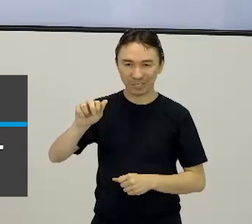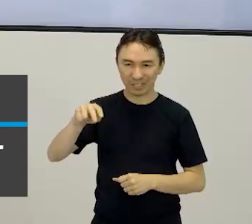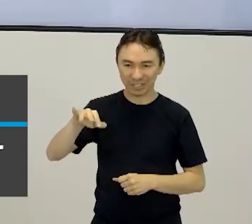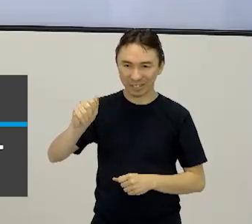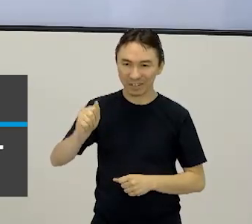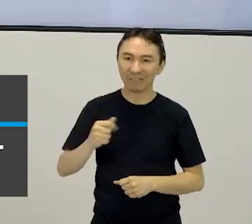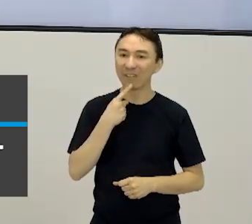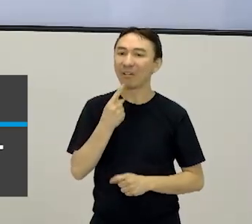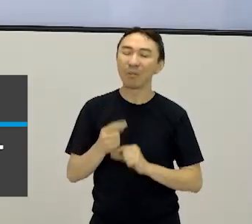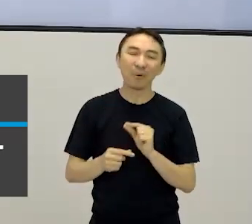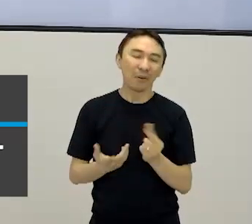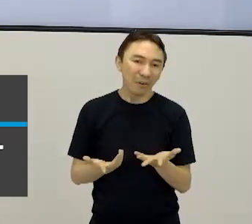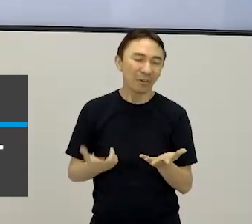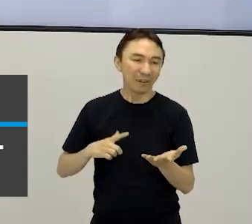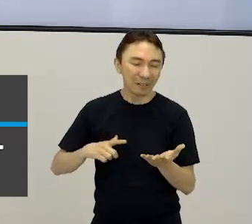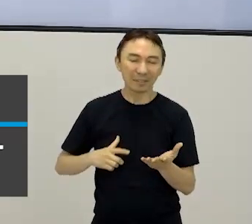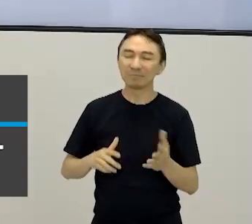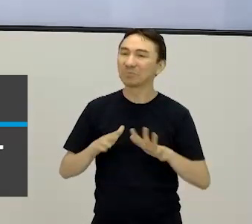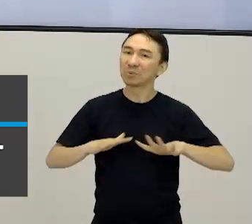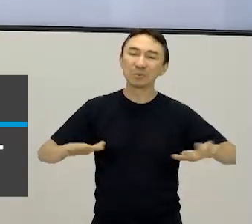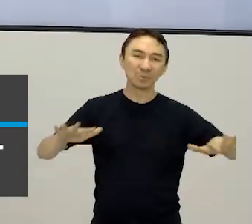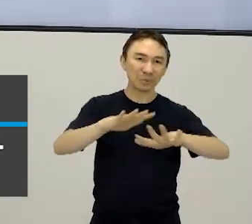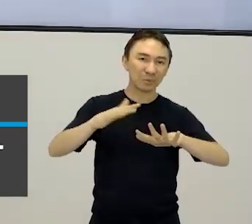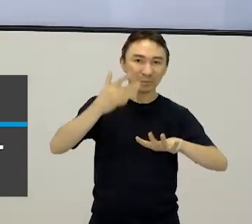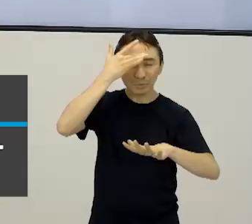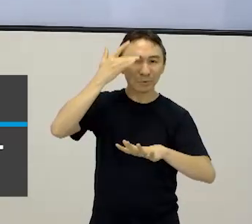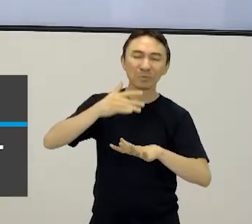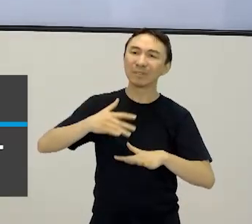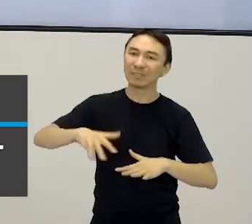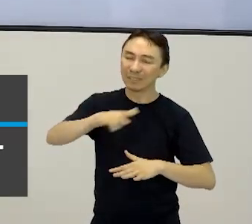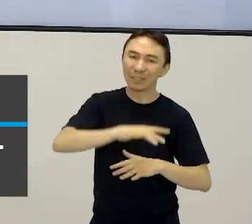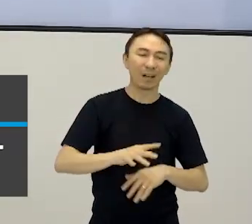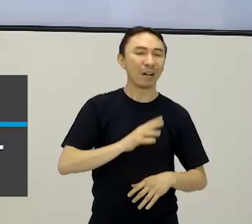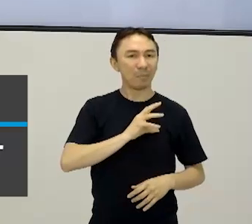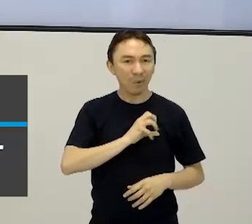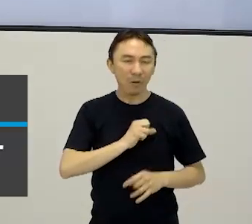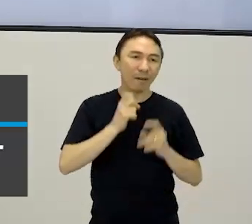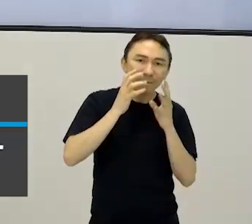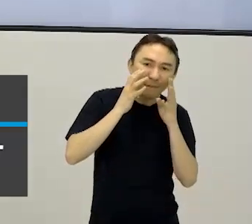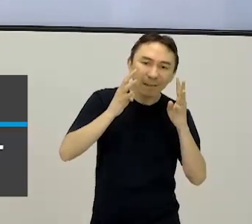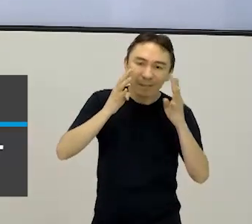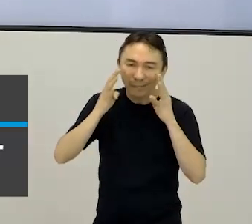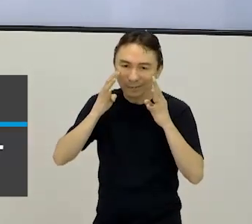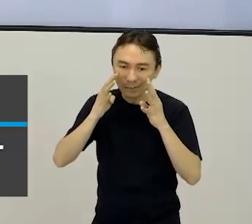questão das pessoas serem mais amorosas, atenciosas, provendo a empatia.